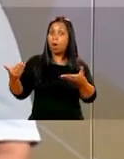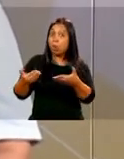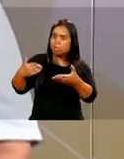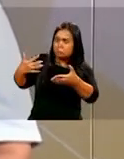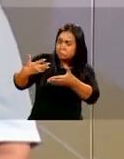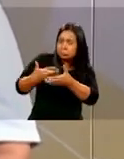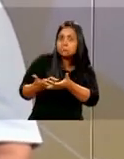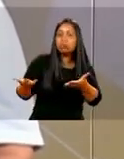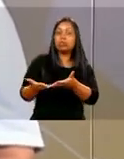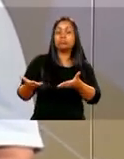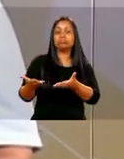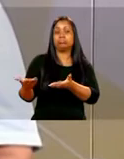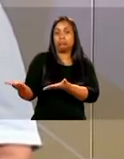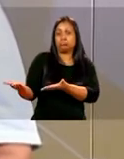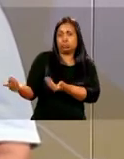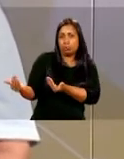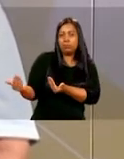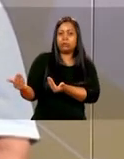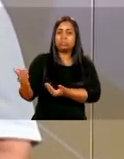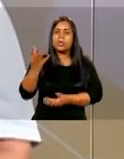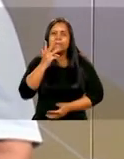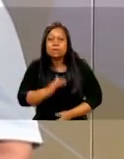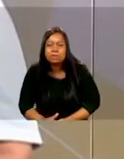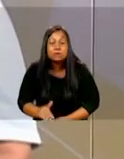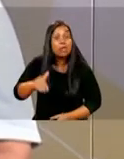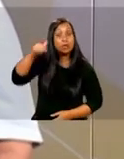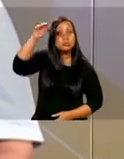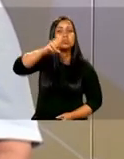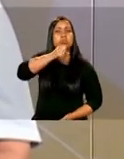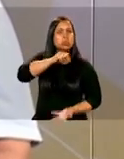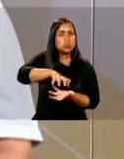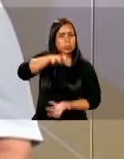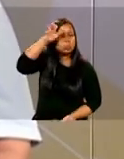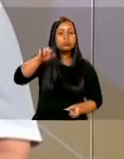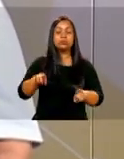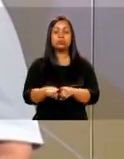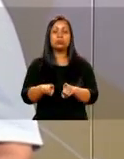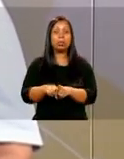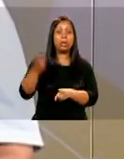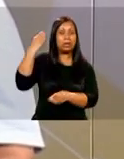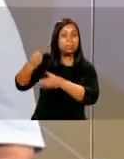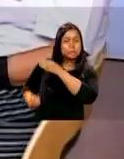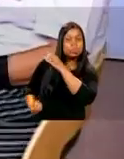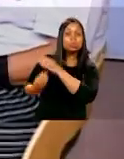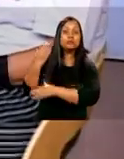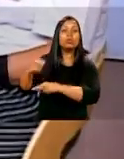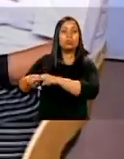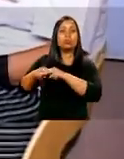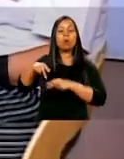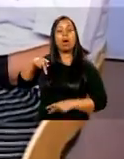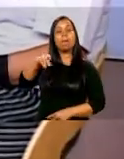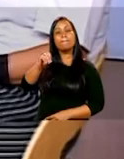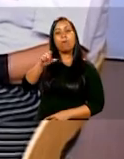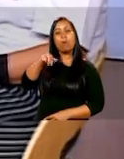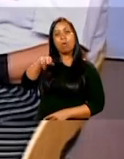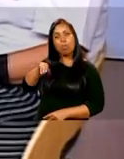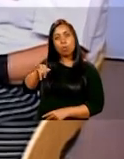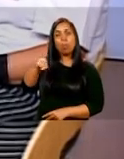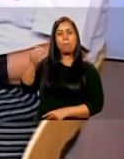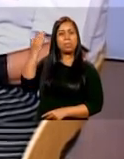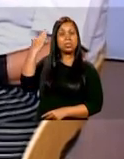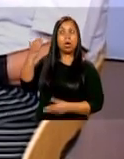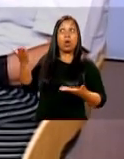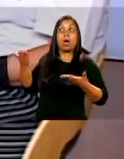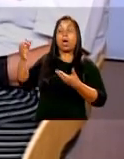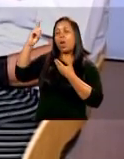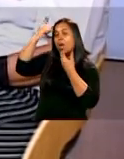crianças, jovens, adultos e idosos, né? Na época, quando surgiu por conta da poliomielite, que hoje, graças a Deus,